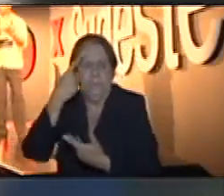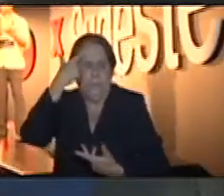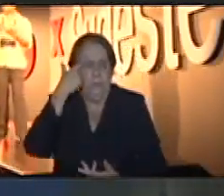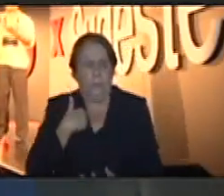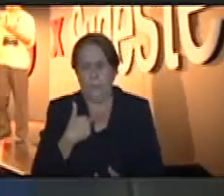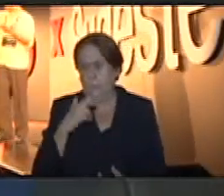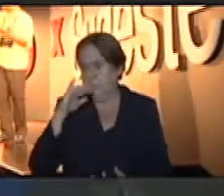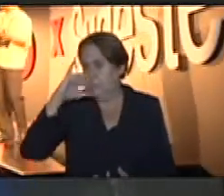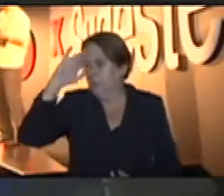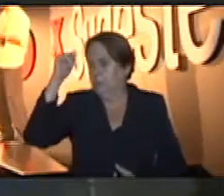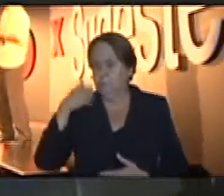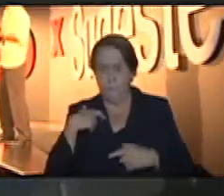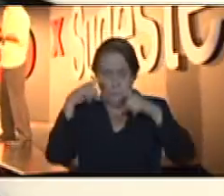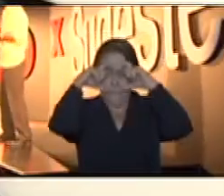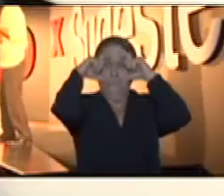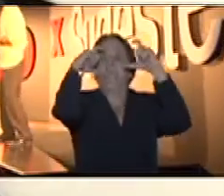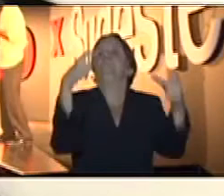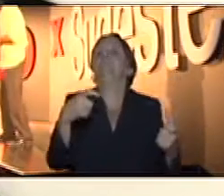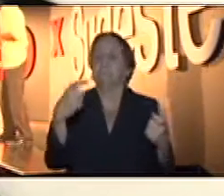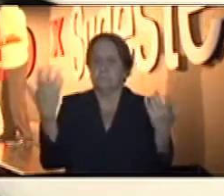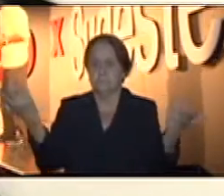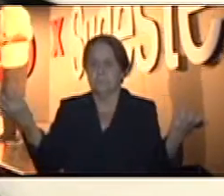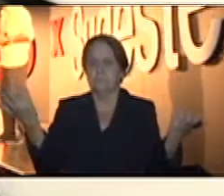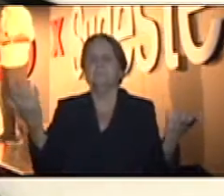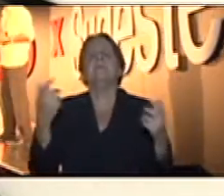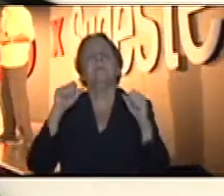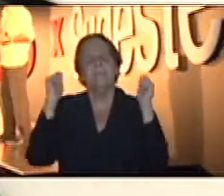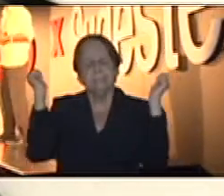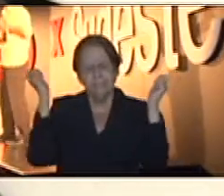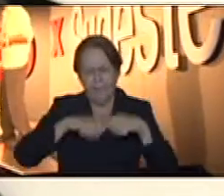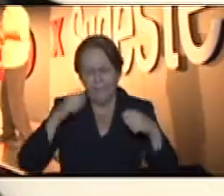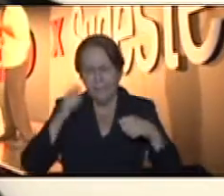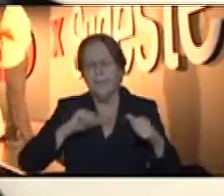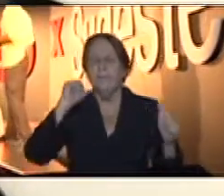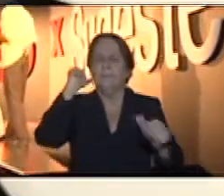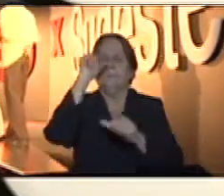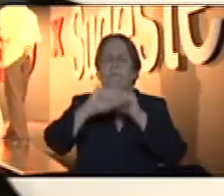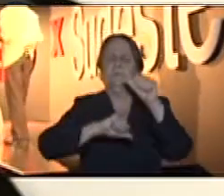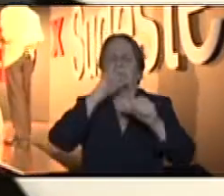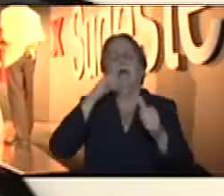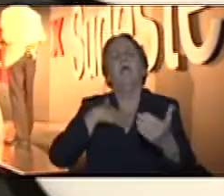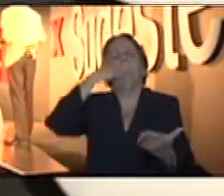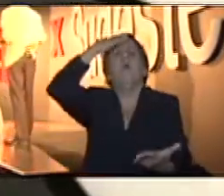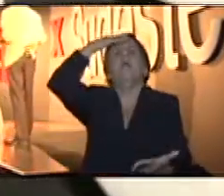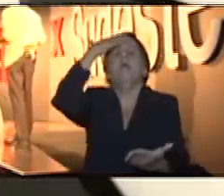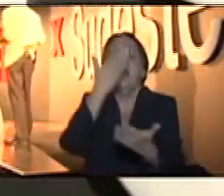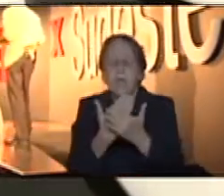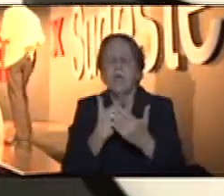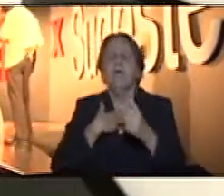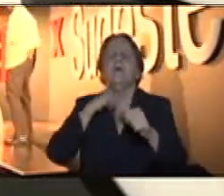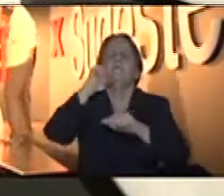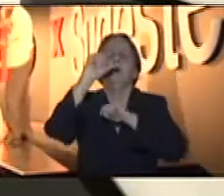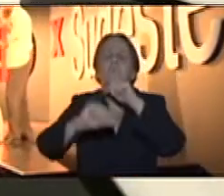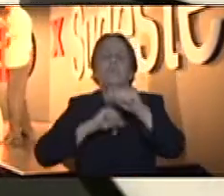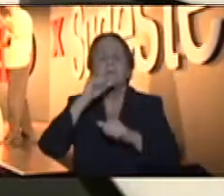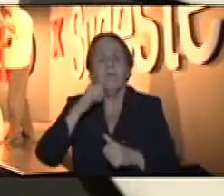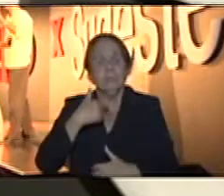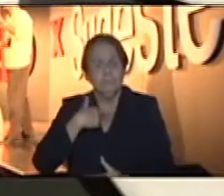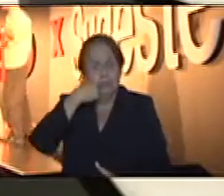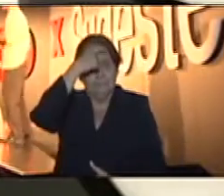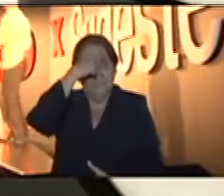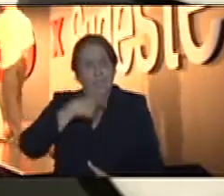individualismo ganância e é possível mudar isso eu acredito que é possível mudar isso eu sou